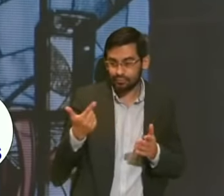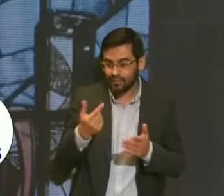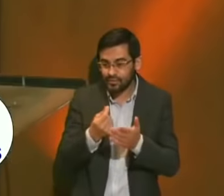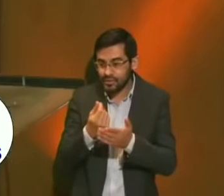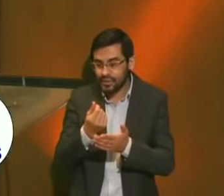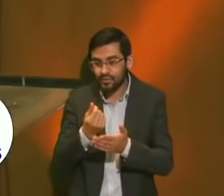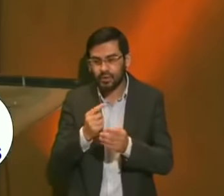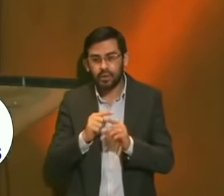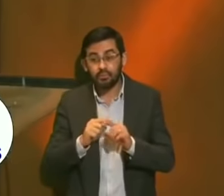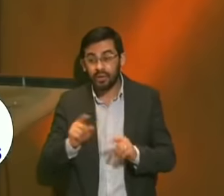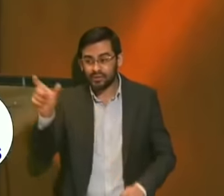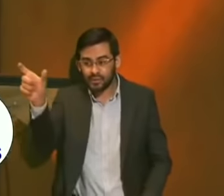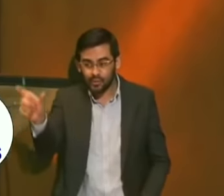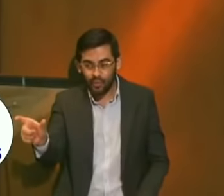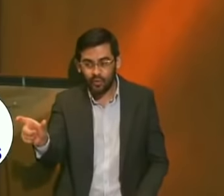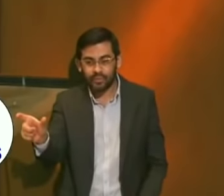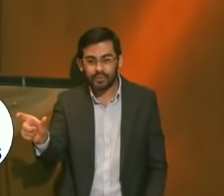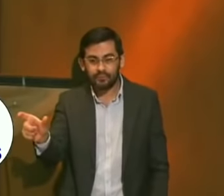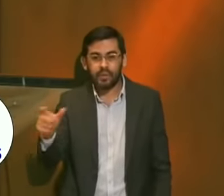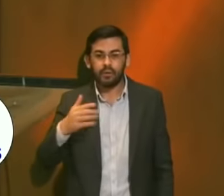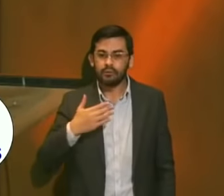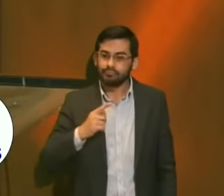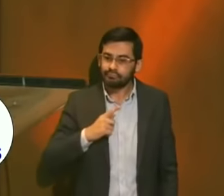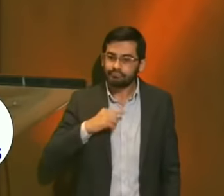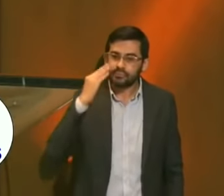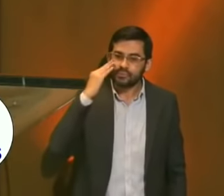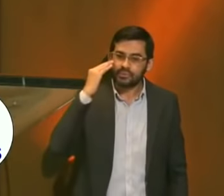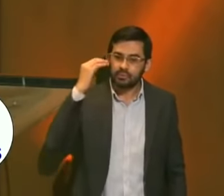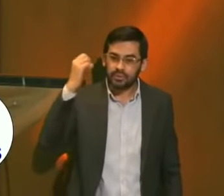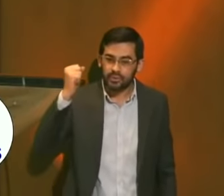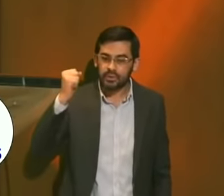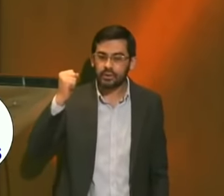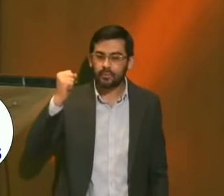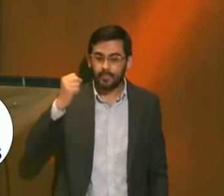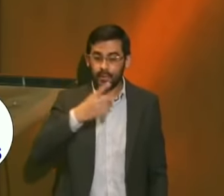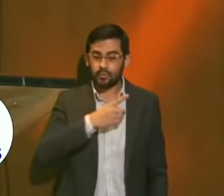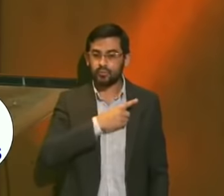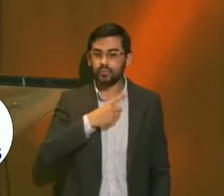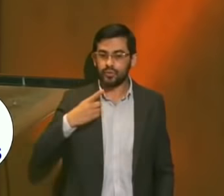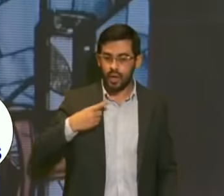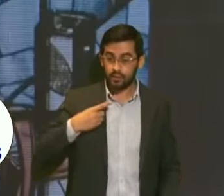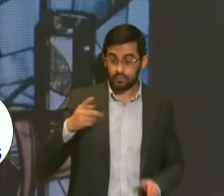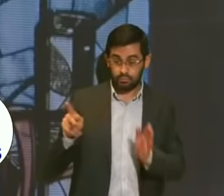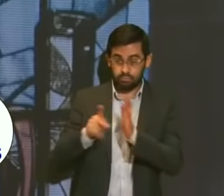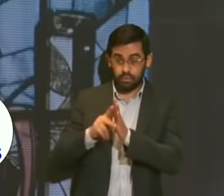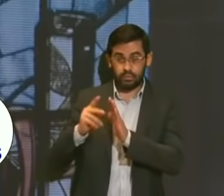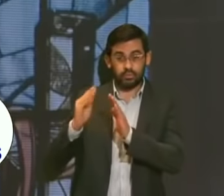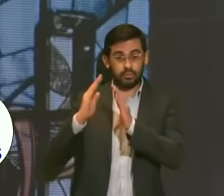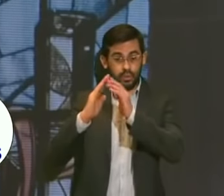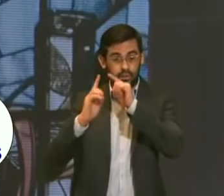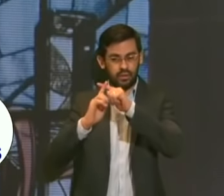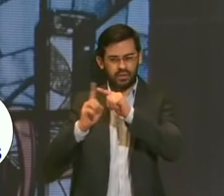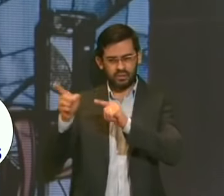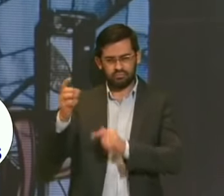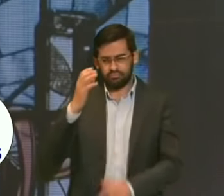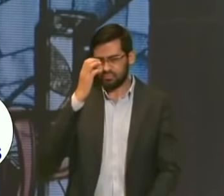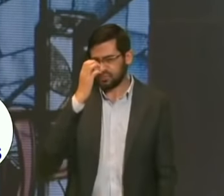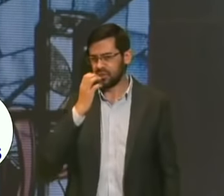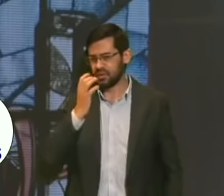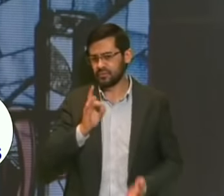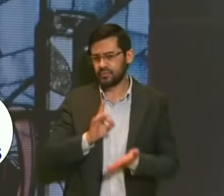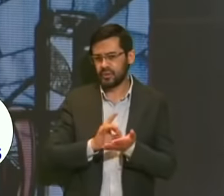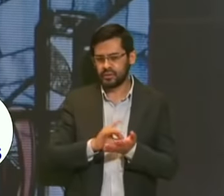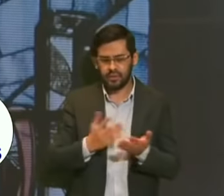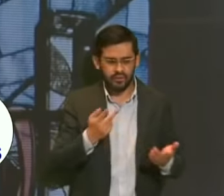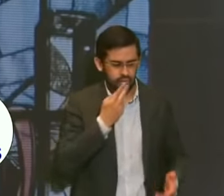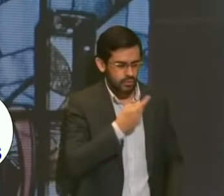Mas aquele homem foi um homem tremendamente sábio, um diácono da igreja, muito sério. Ele